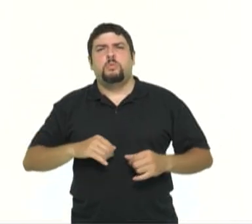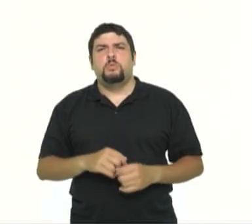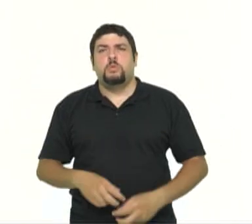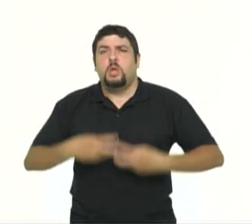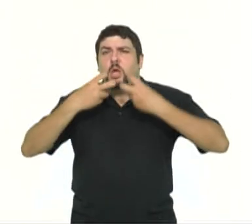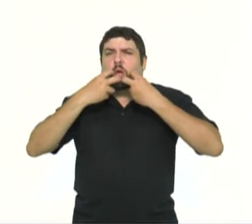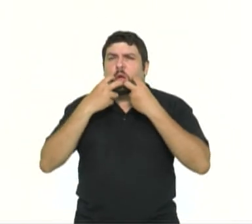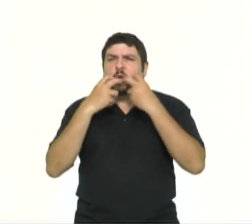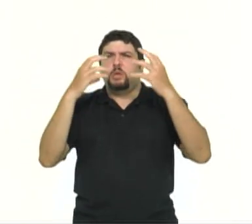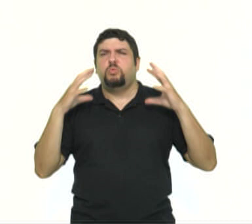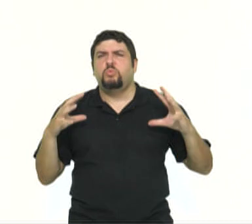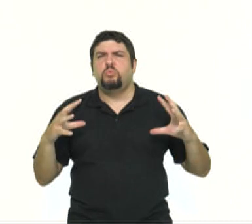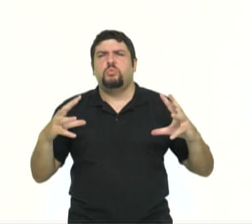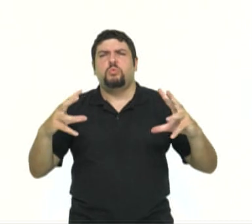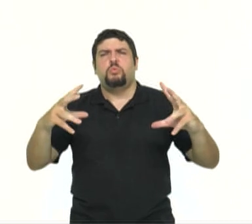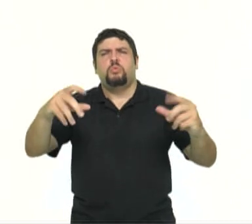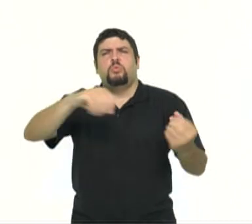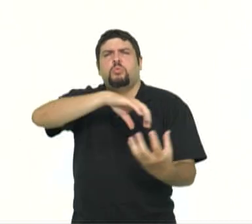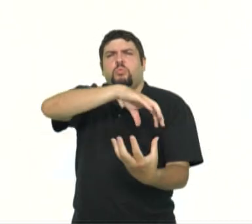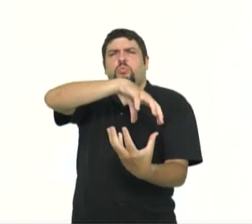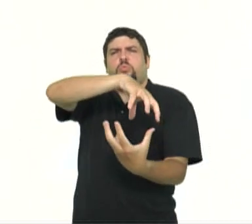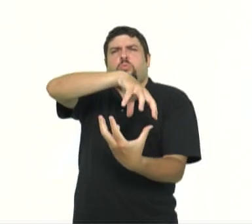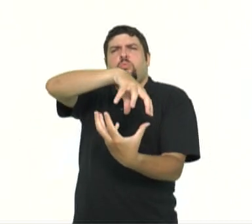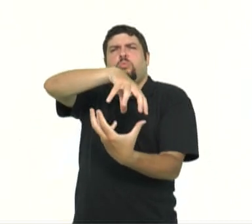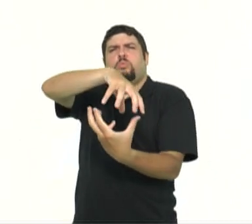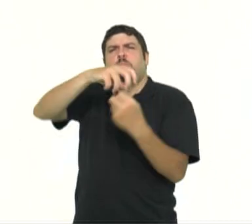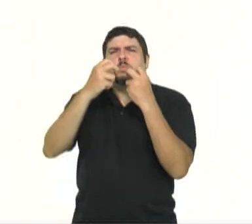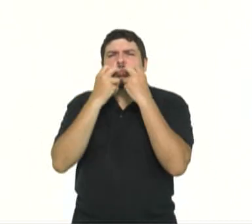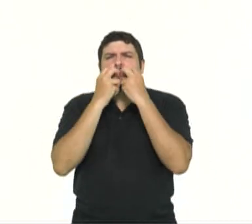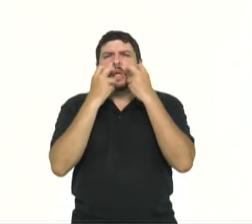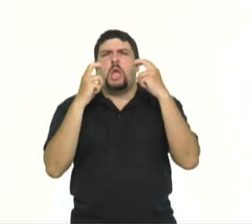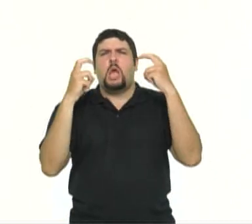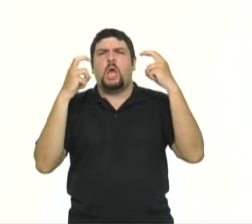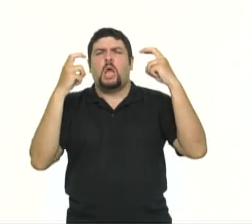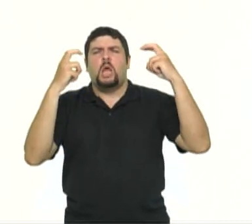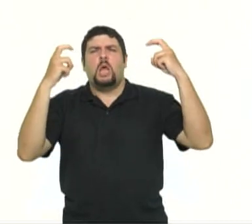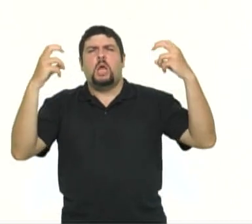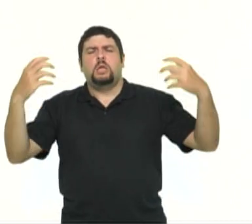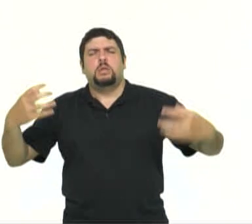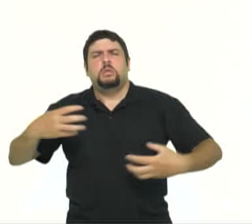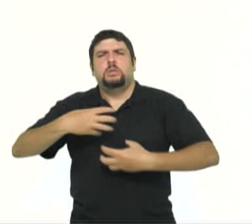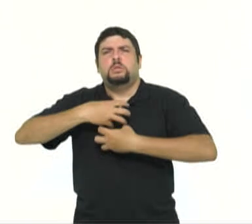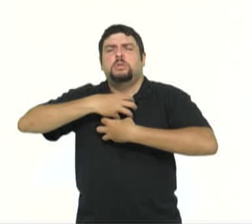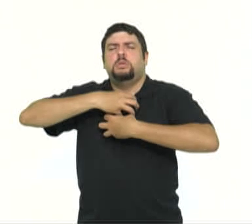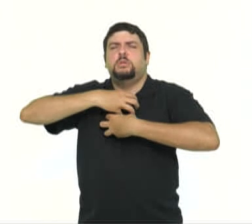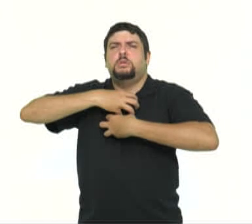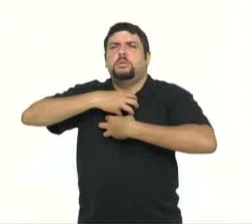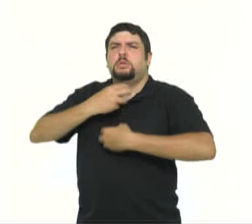inteiro esta amargura. Digam isto que sinto, que eu não posso.